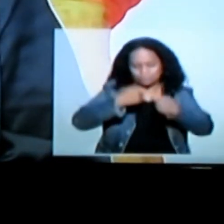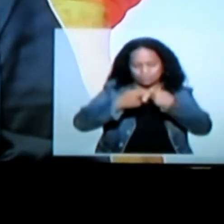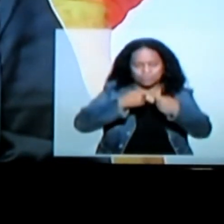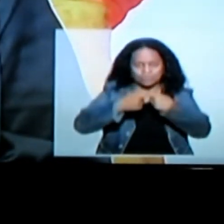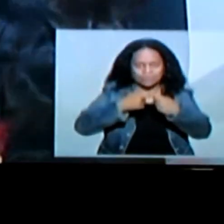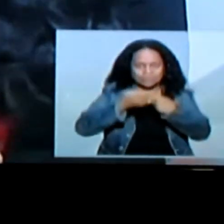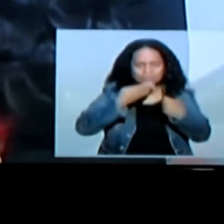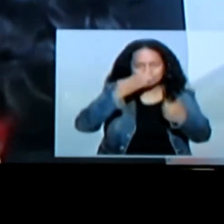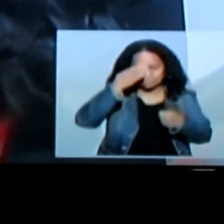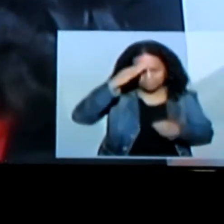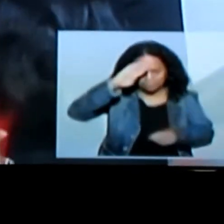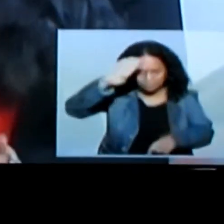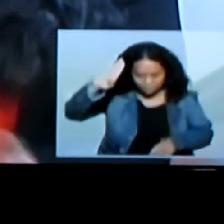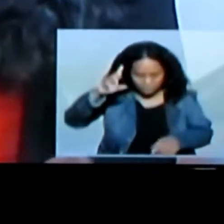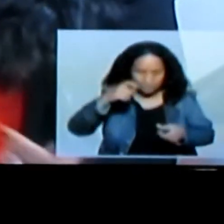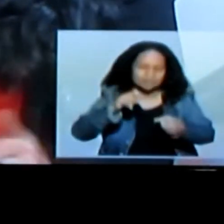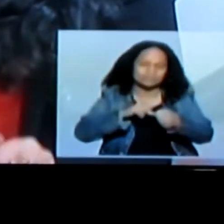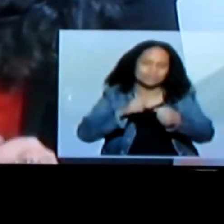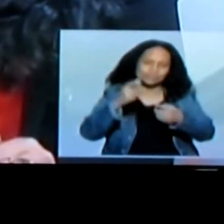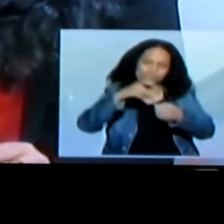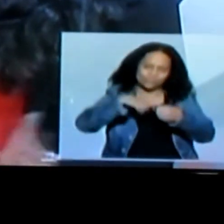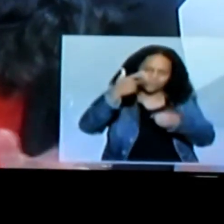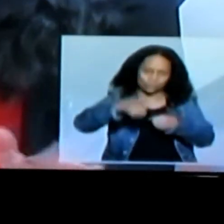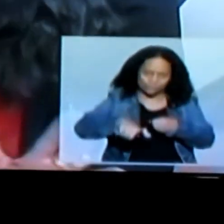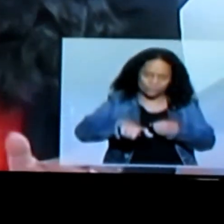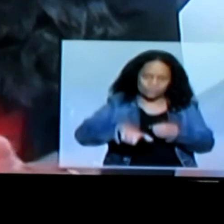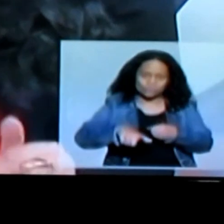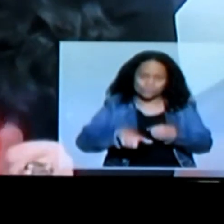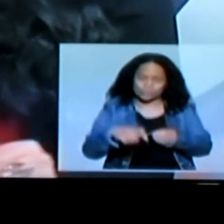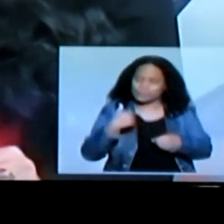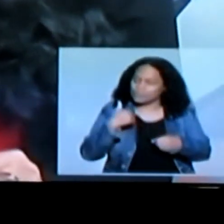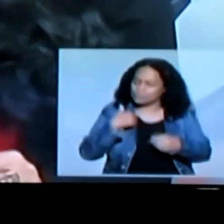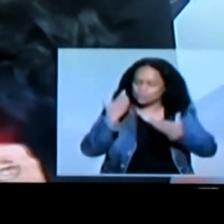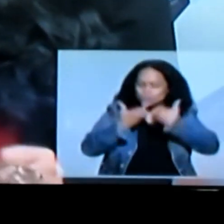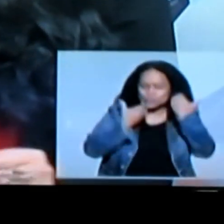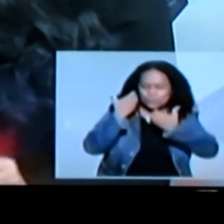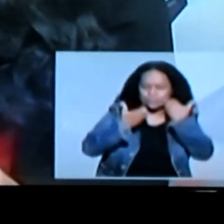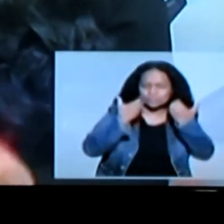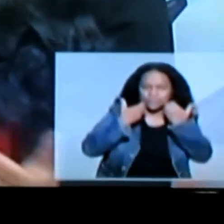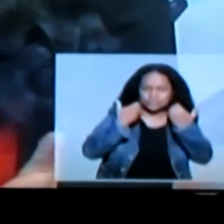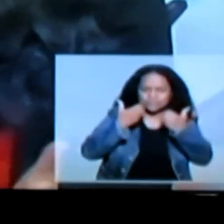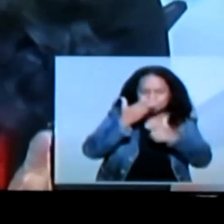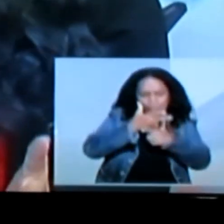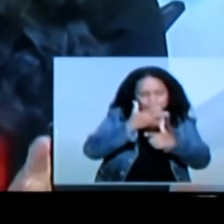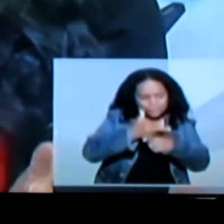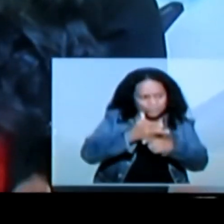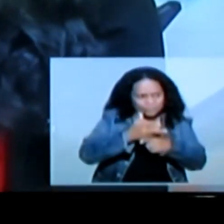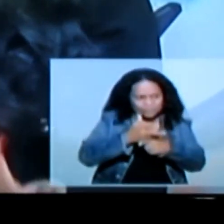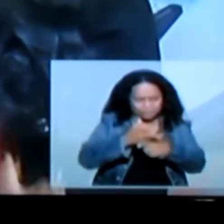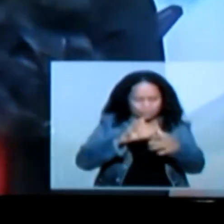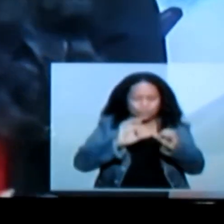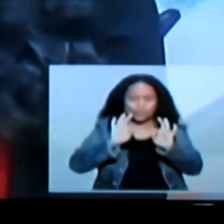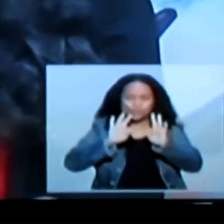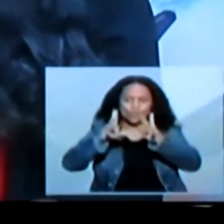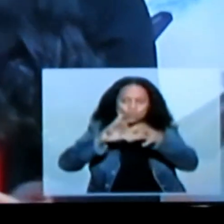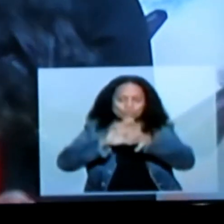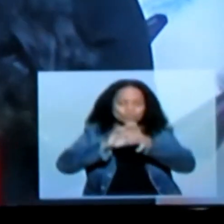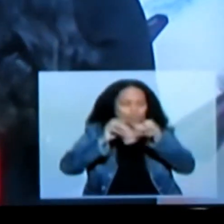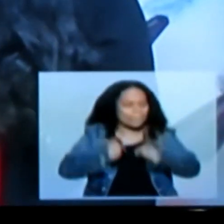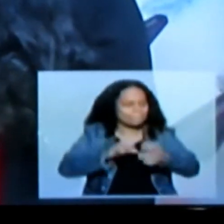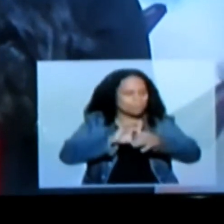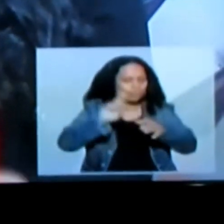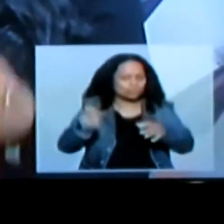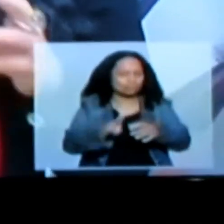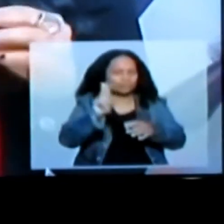assim, mas também. Mas deve ser uma coisa difícil, porque, por exemplo, a gente usa a Nona Sinfonia na vinheta do programa, que é domínio público. Sim. E às vezes o